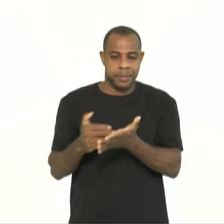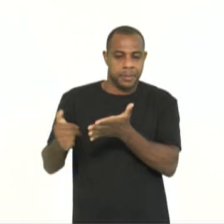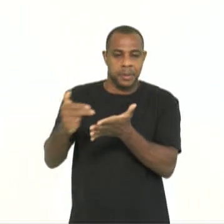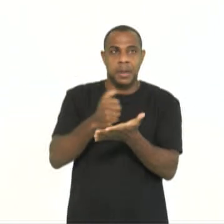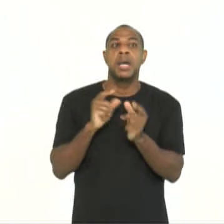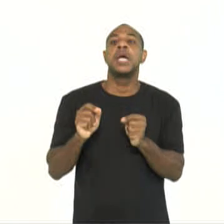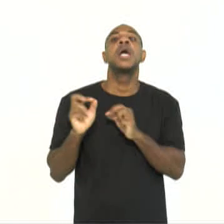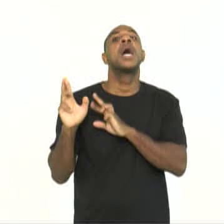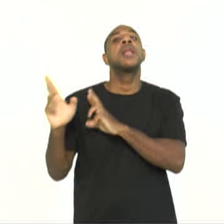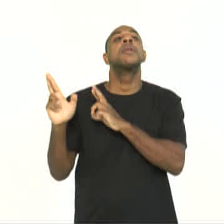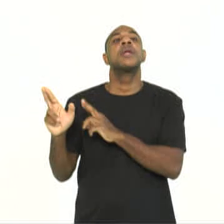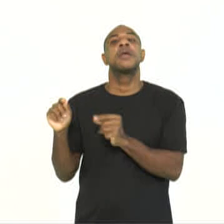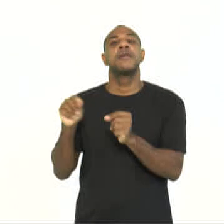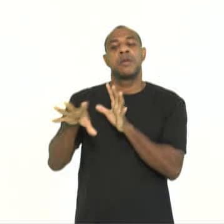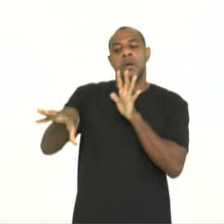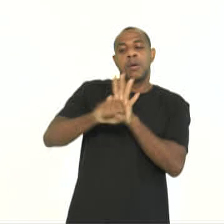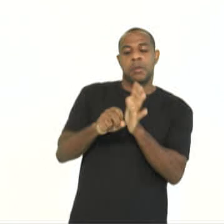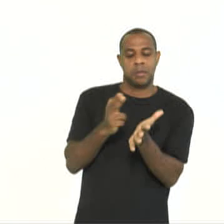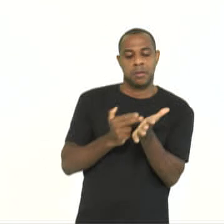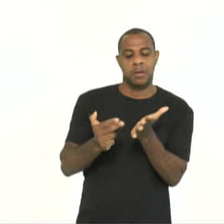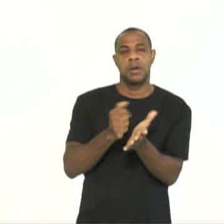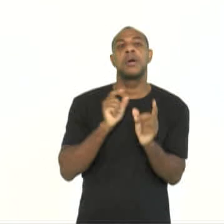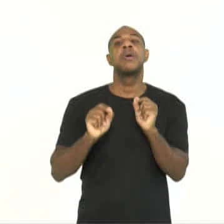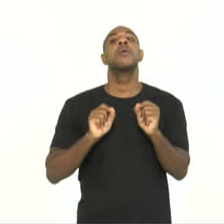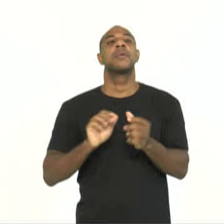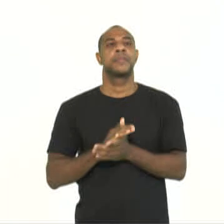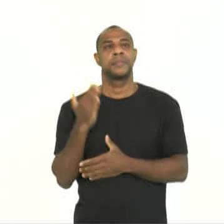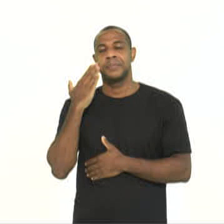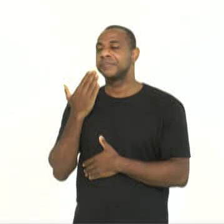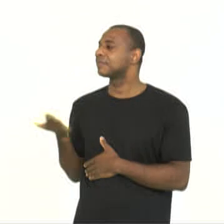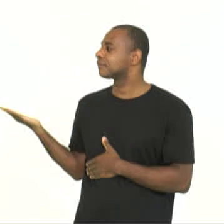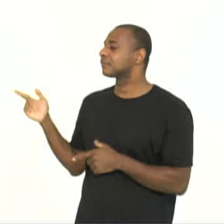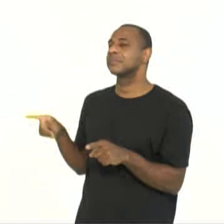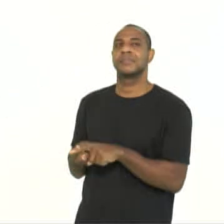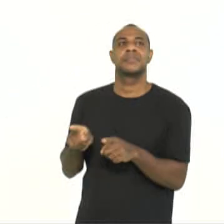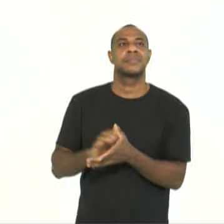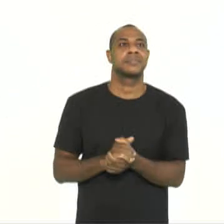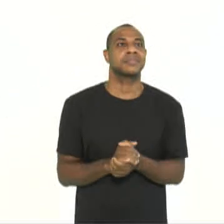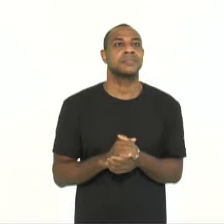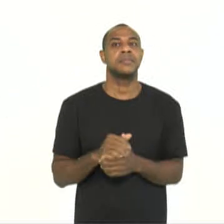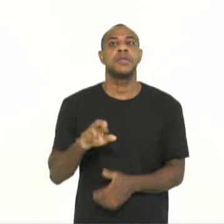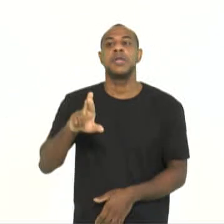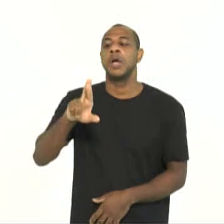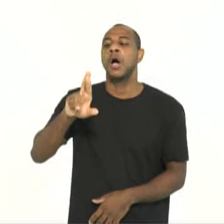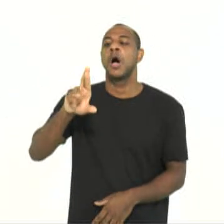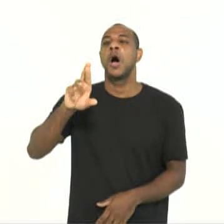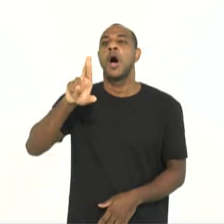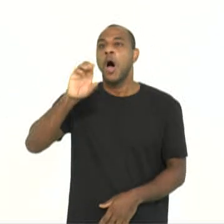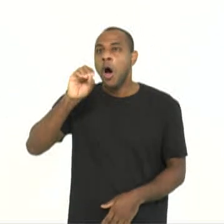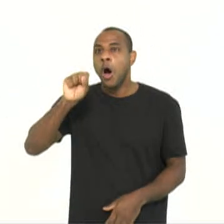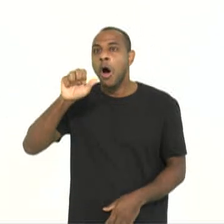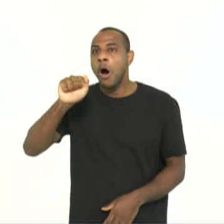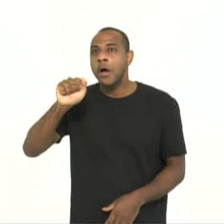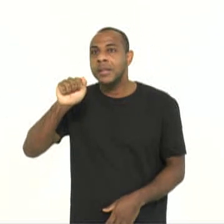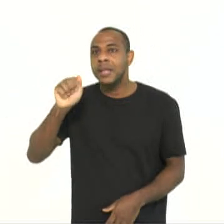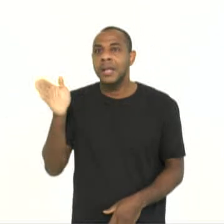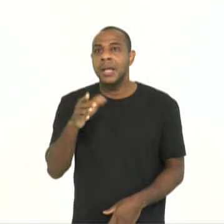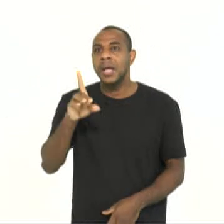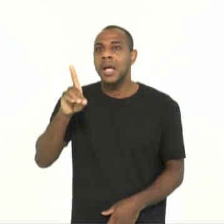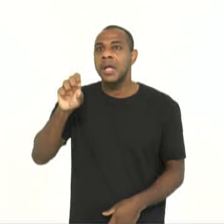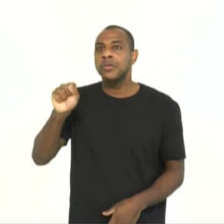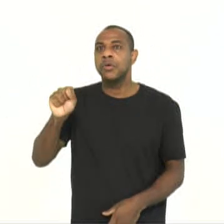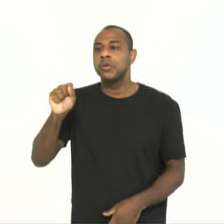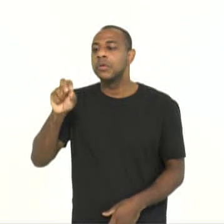o responsável pela sua produção. Nós temos também a rosa dos ventos, que indica a